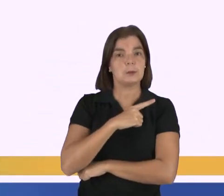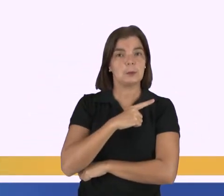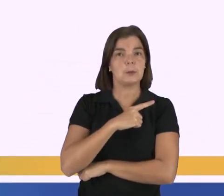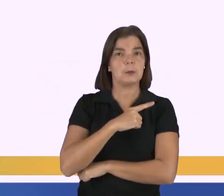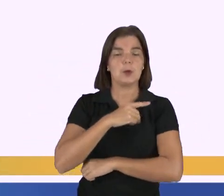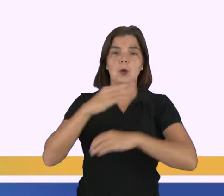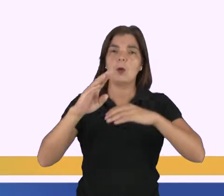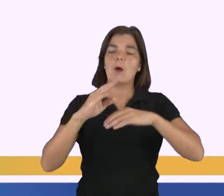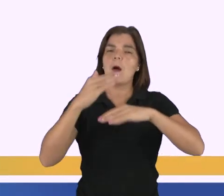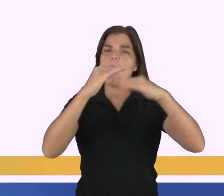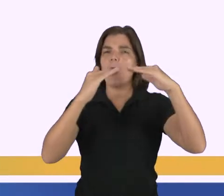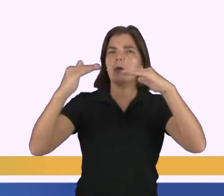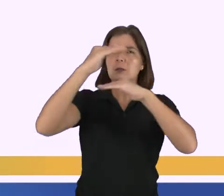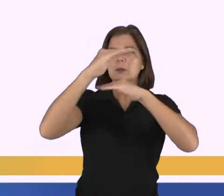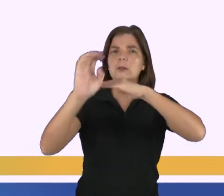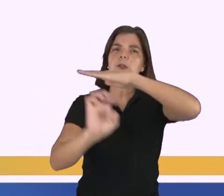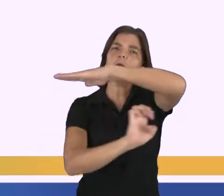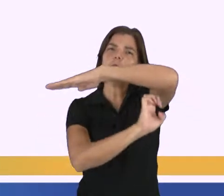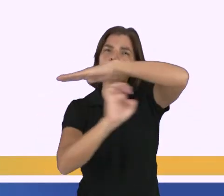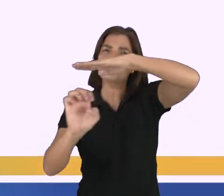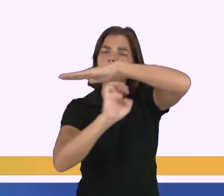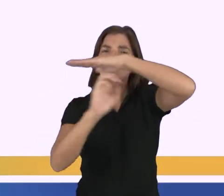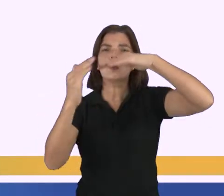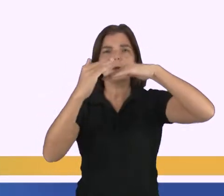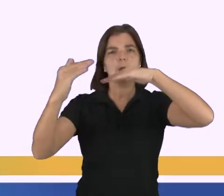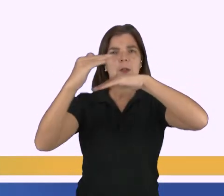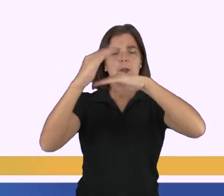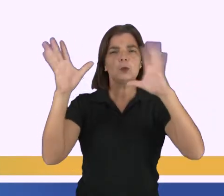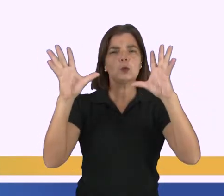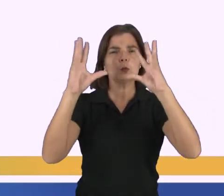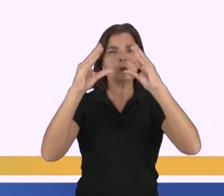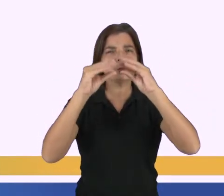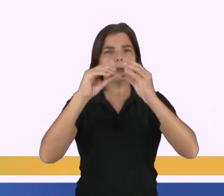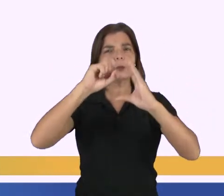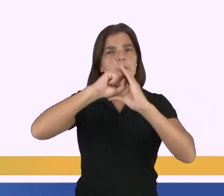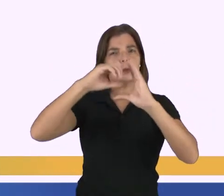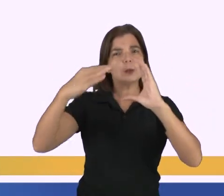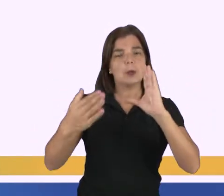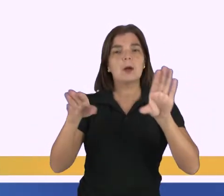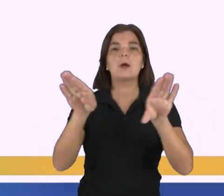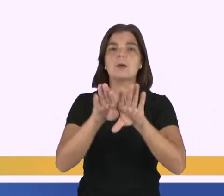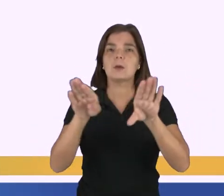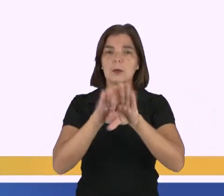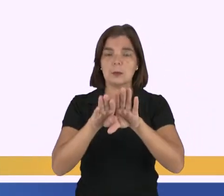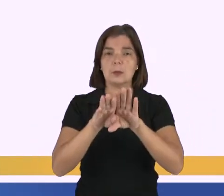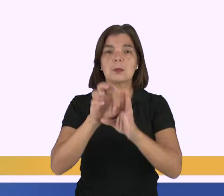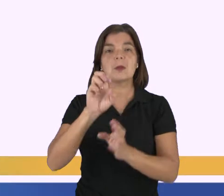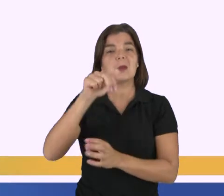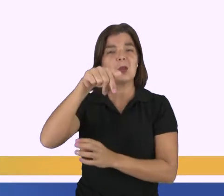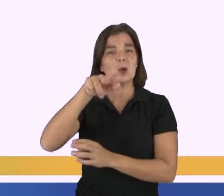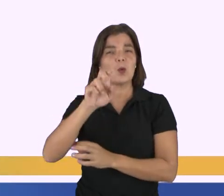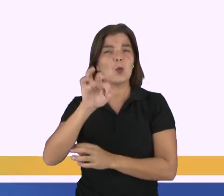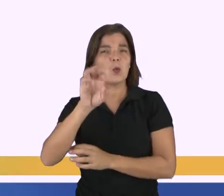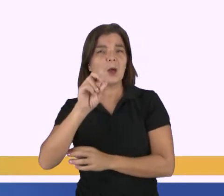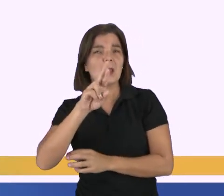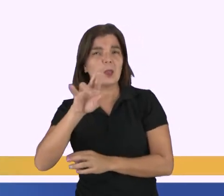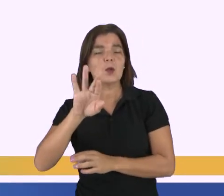acima da linha do Equador uma manchazinha escura, que é essa característica do clima equatorial